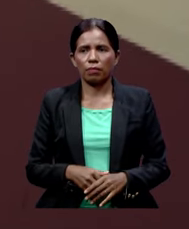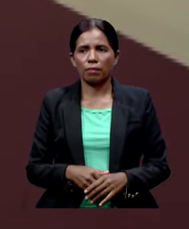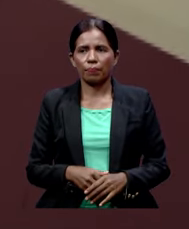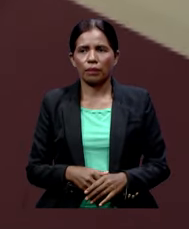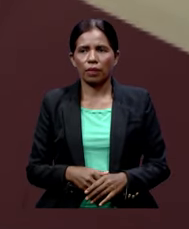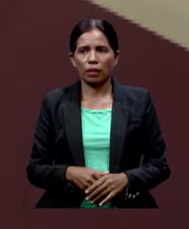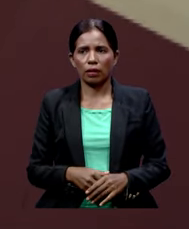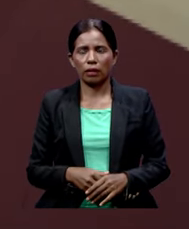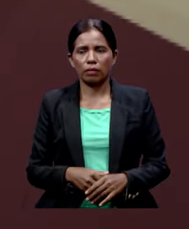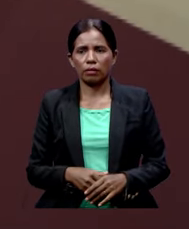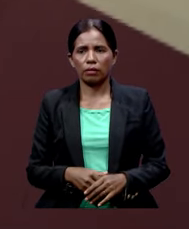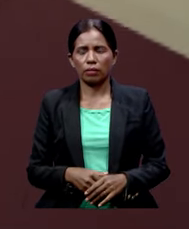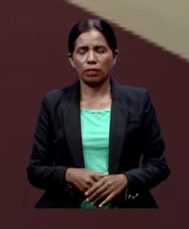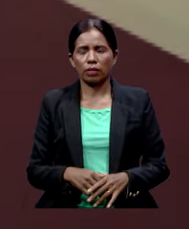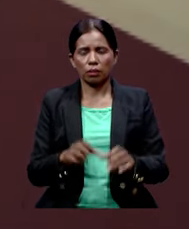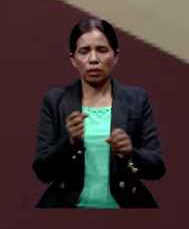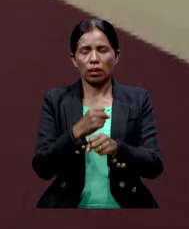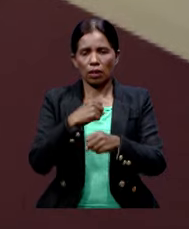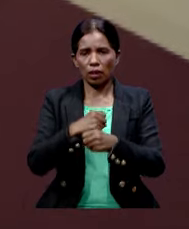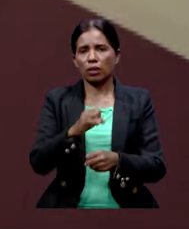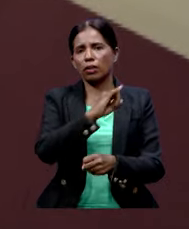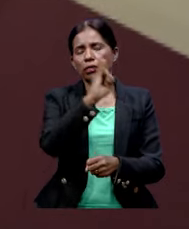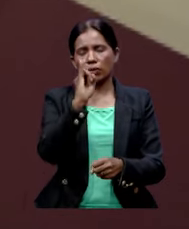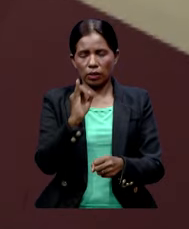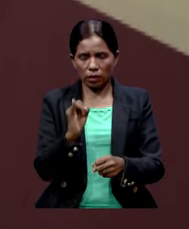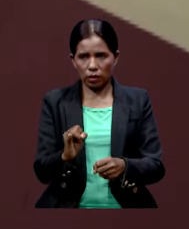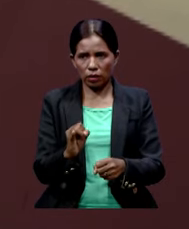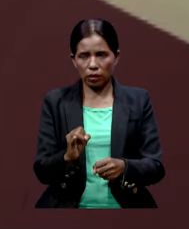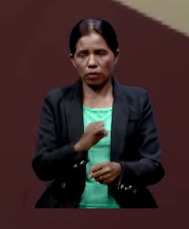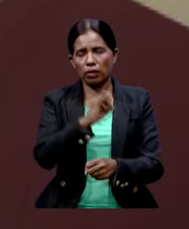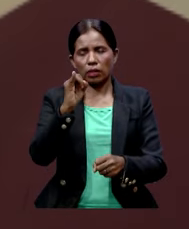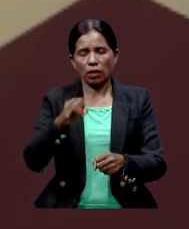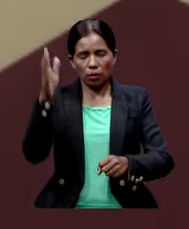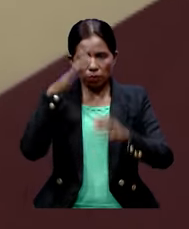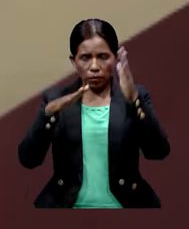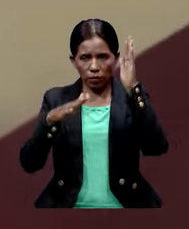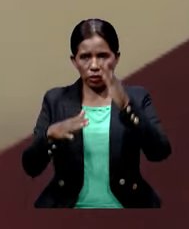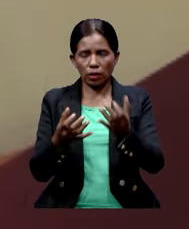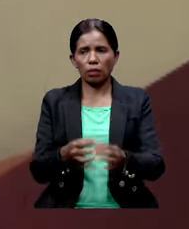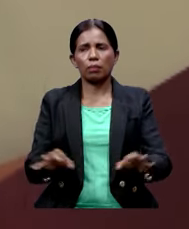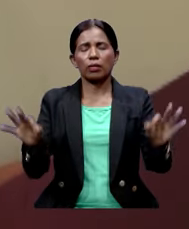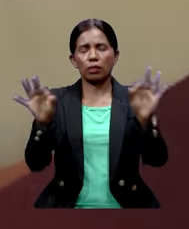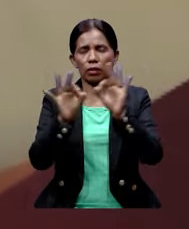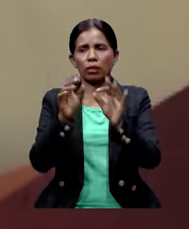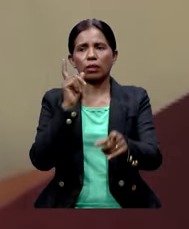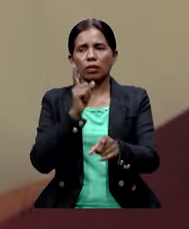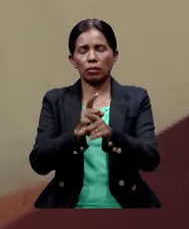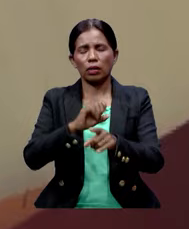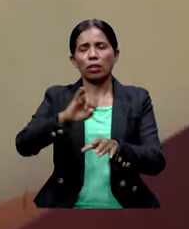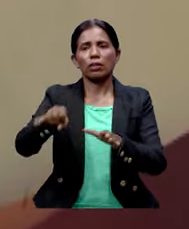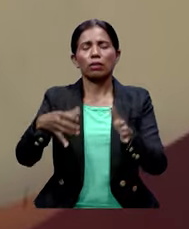Nem que tem que investigar. Investigação é um problema importante para o tempo e é